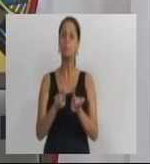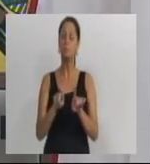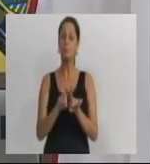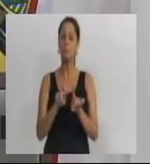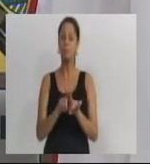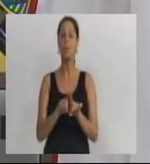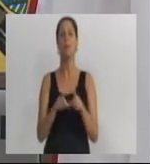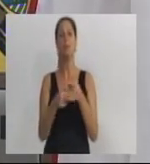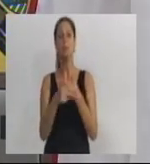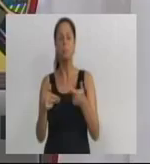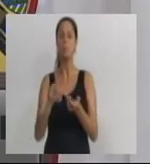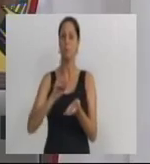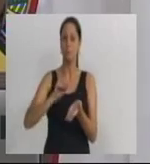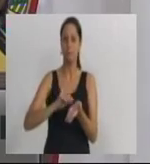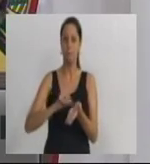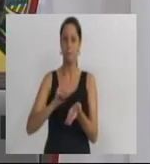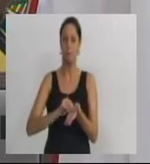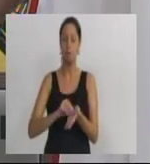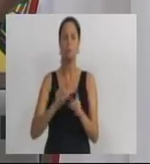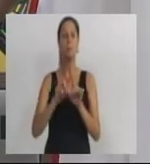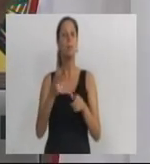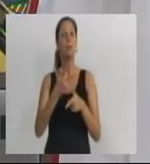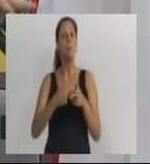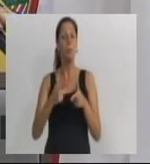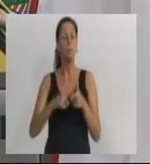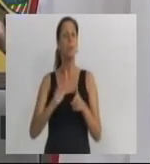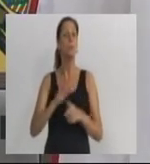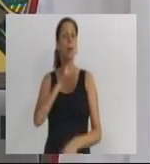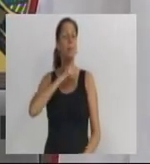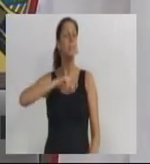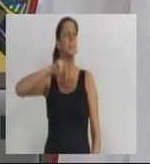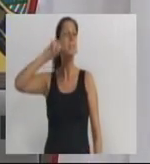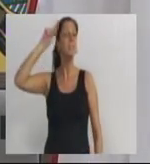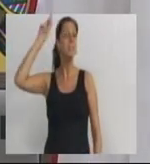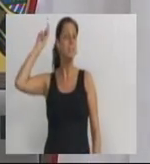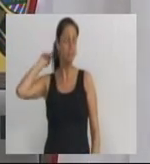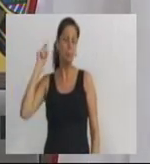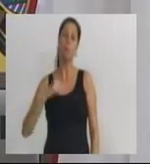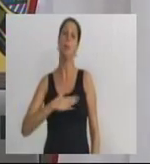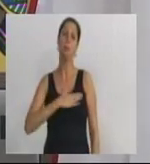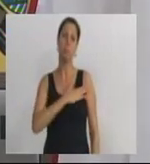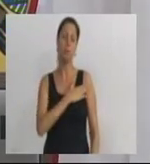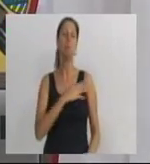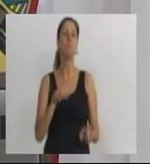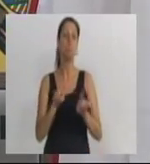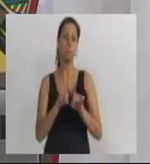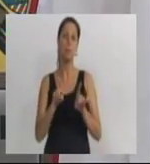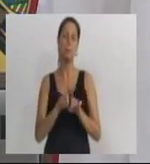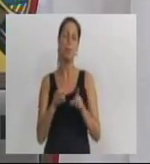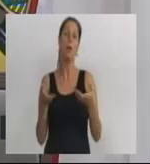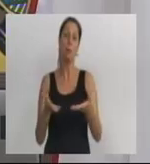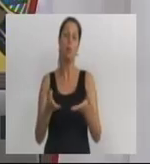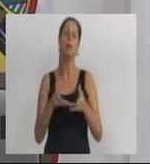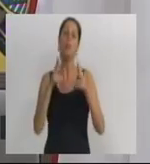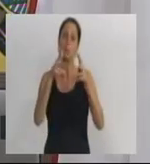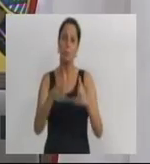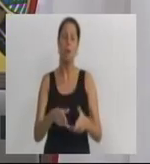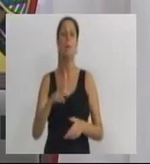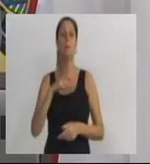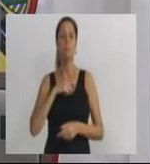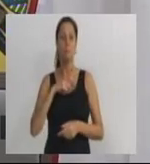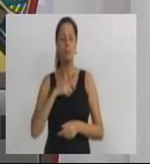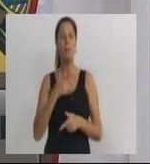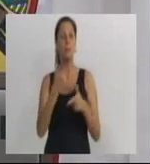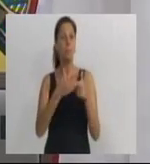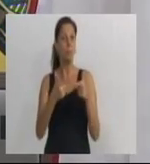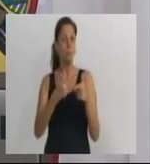necessidade, mas o problema é antigo e persiste. O prefeito Napoleão tem dedicado boa parte do seu tempo para tratar dessa questão.